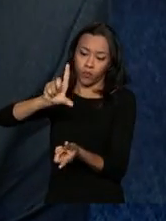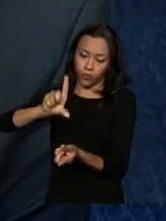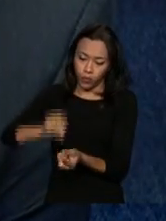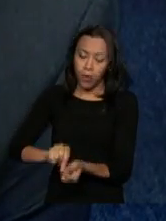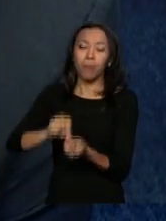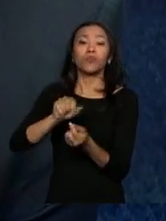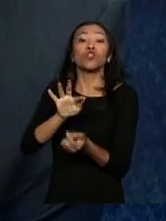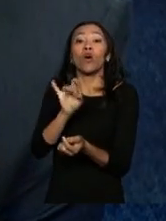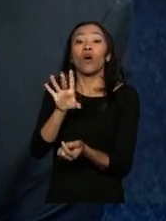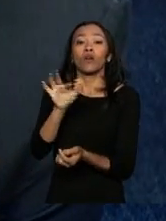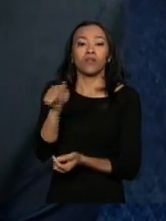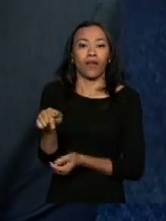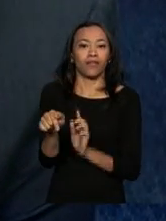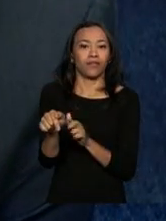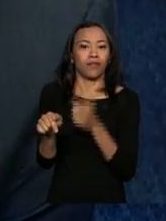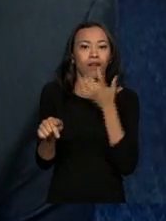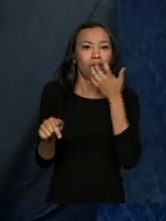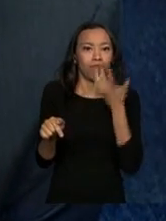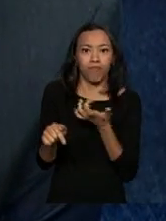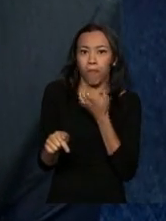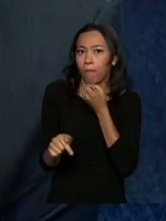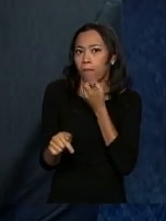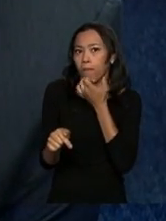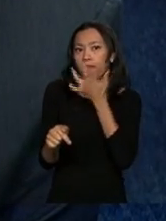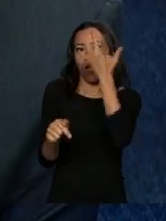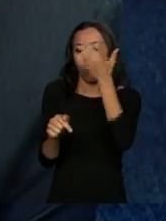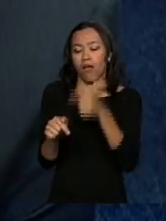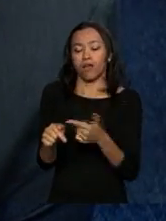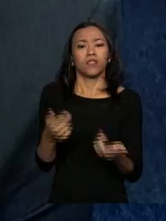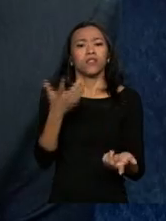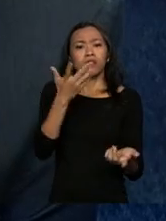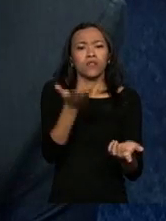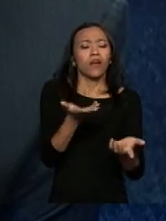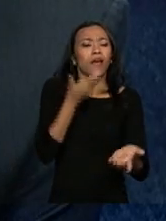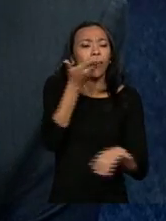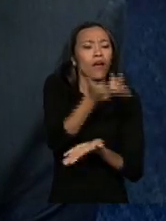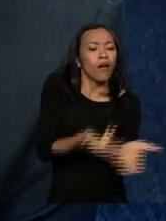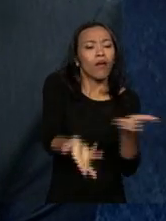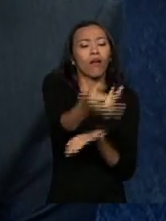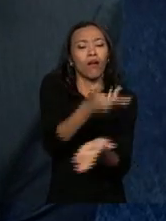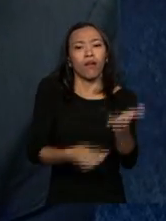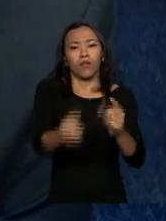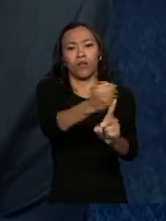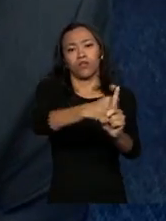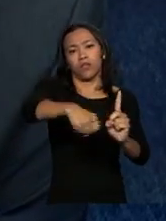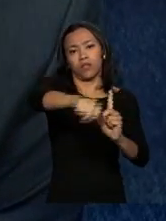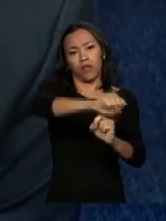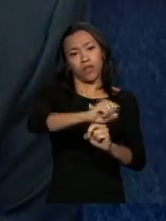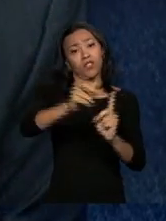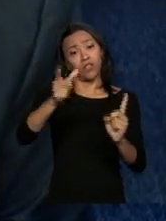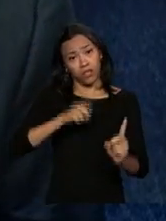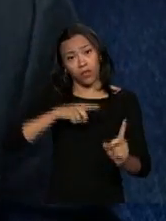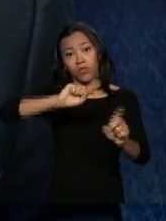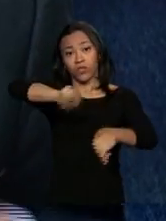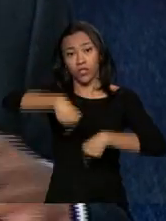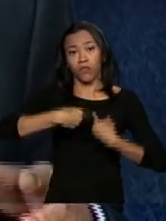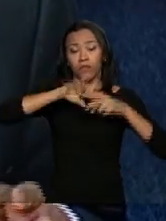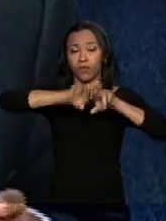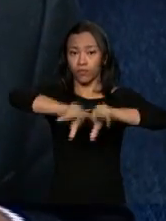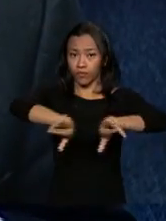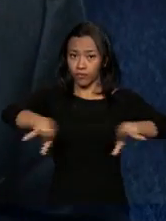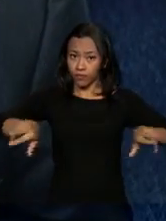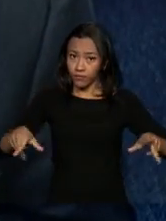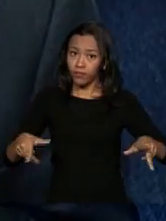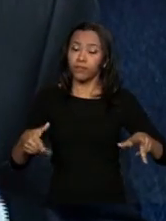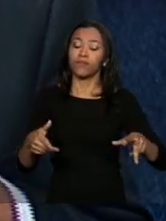exultantes Porque isso é uma demonstração Clara de querer dialogar com a sociedade e numa área onde temos desafios de todas as naturezas nos grandes